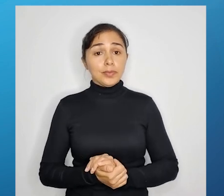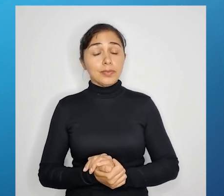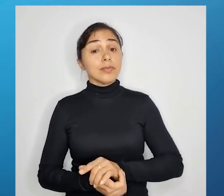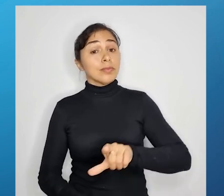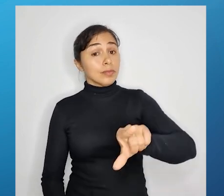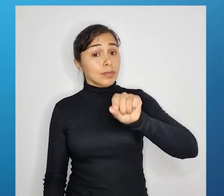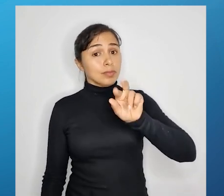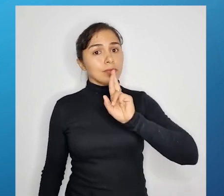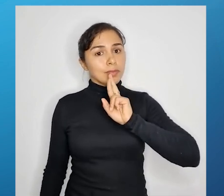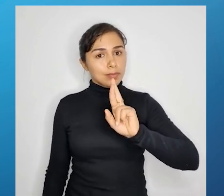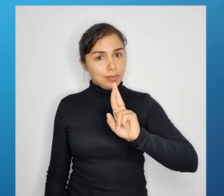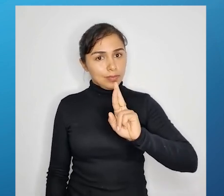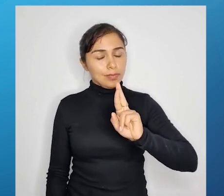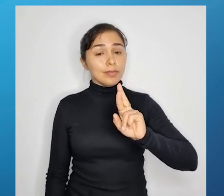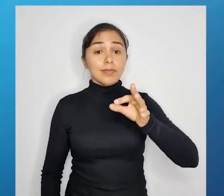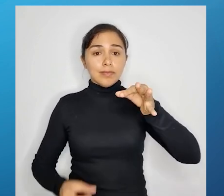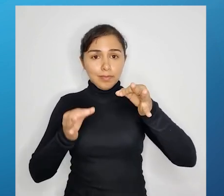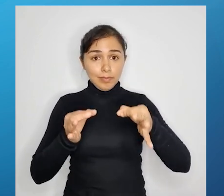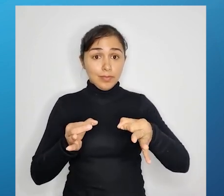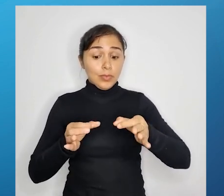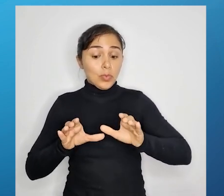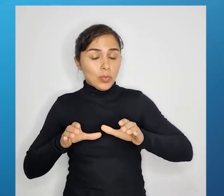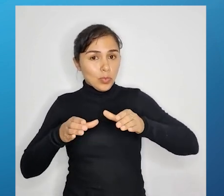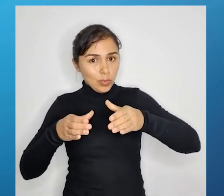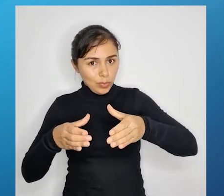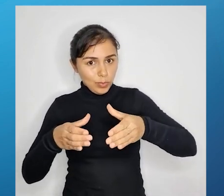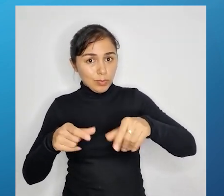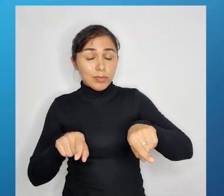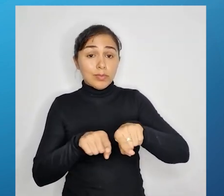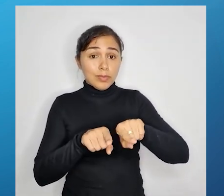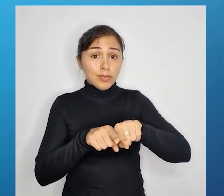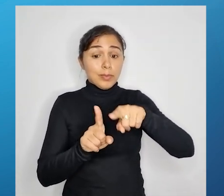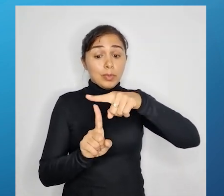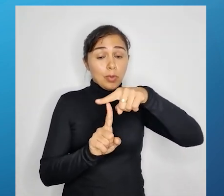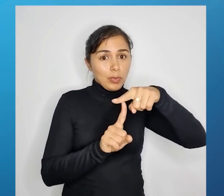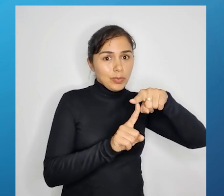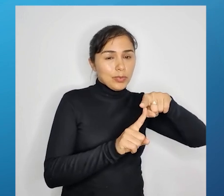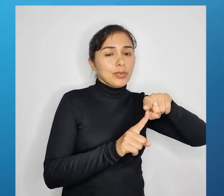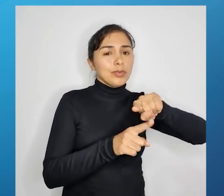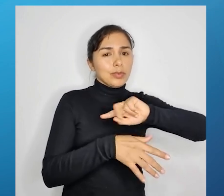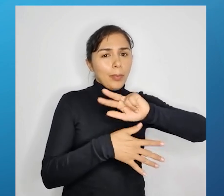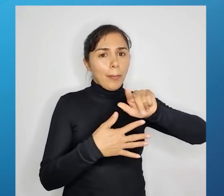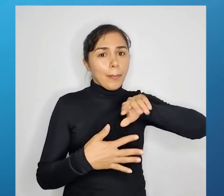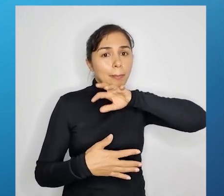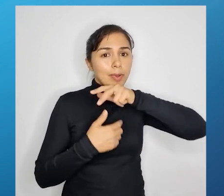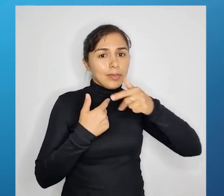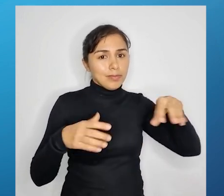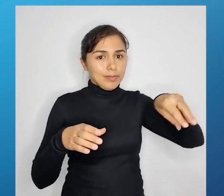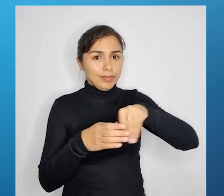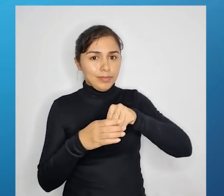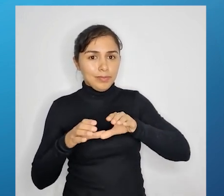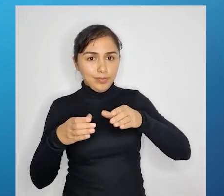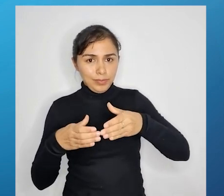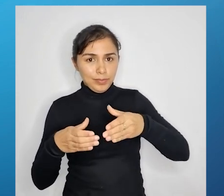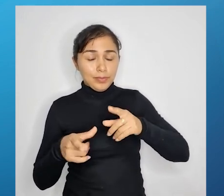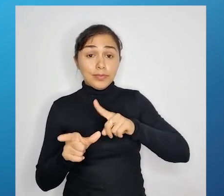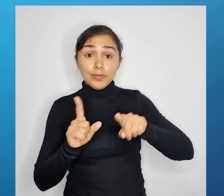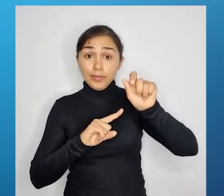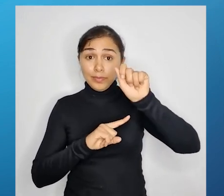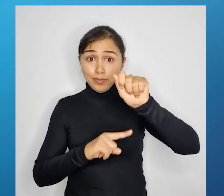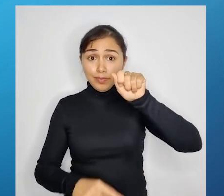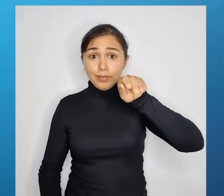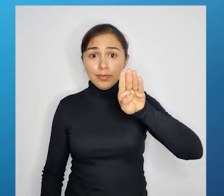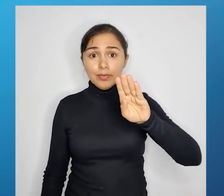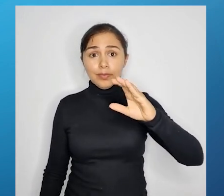a alternativa em que está escrito o nome da classe e o nome de um animal que pertence a essa classe. Gastrópodes,